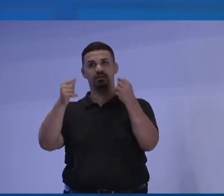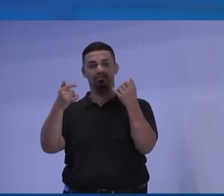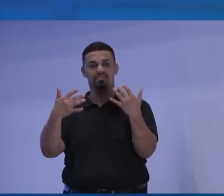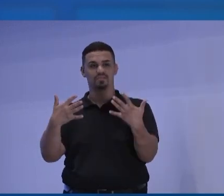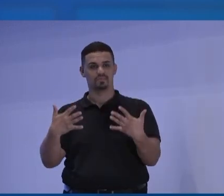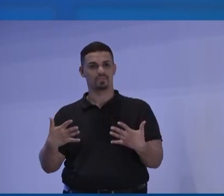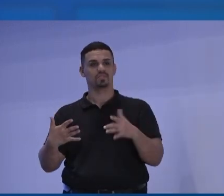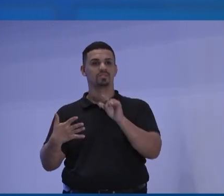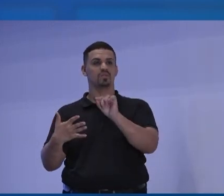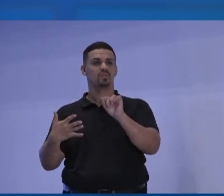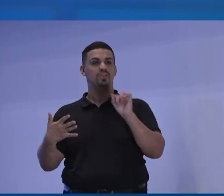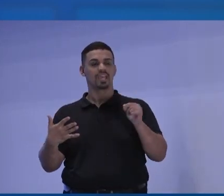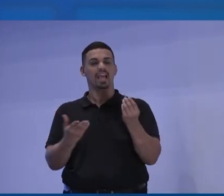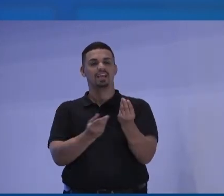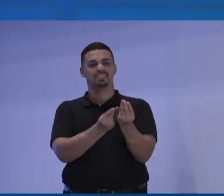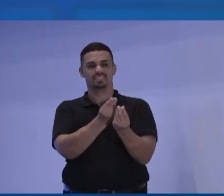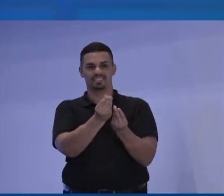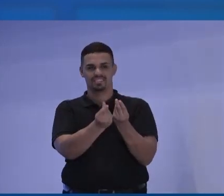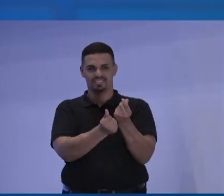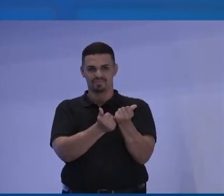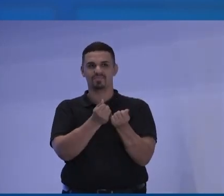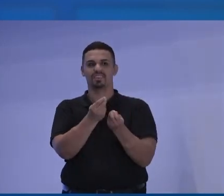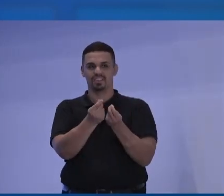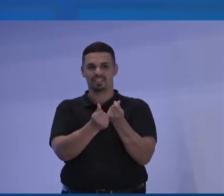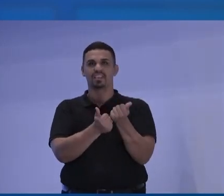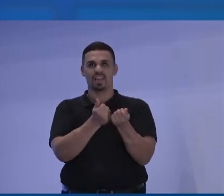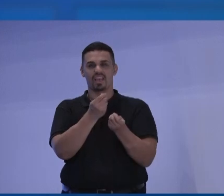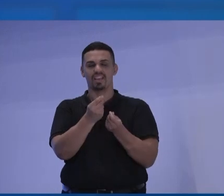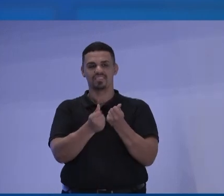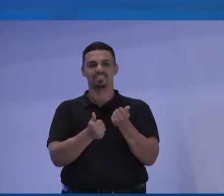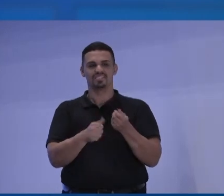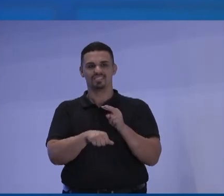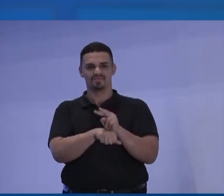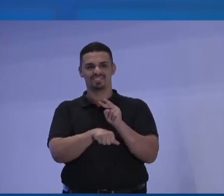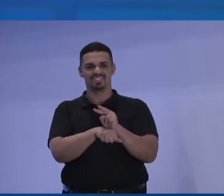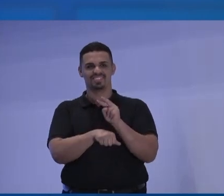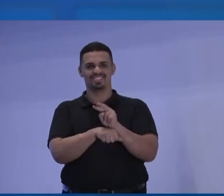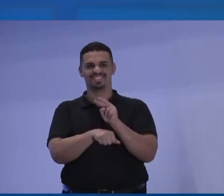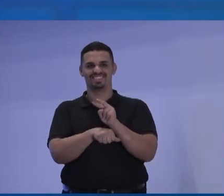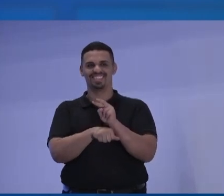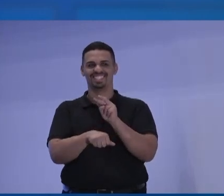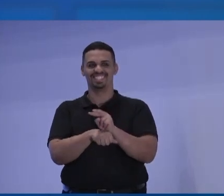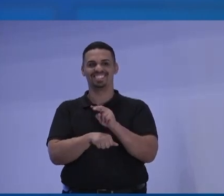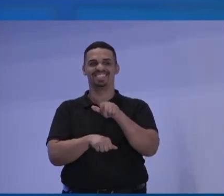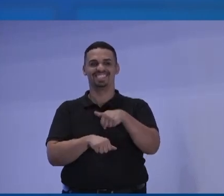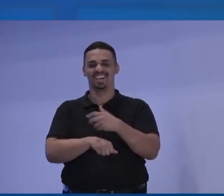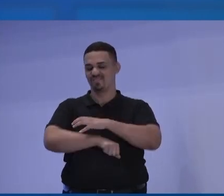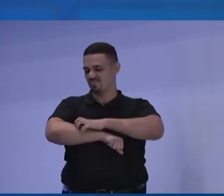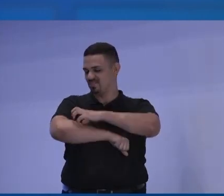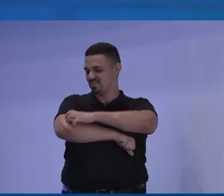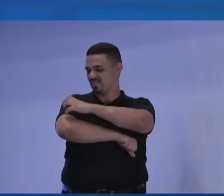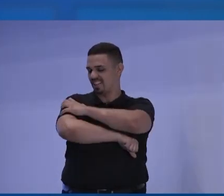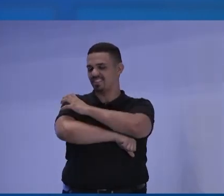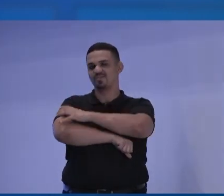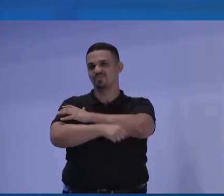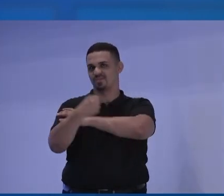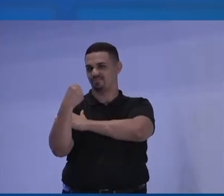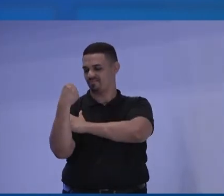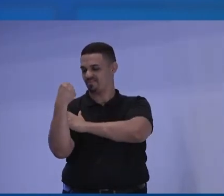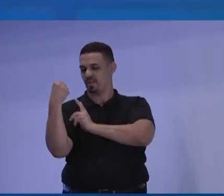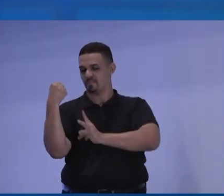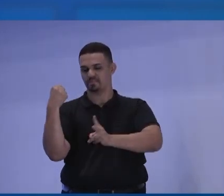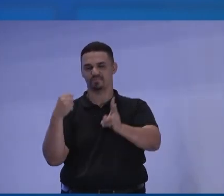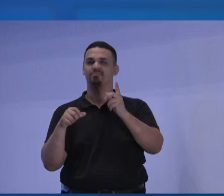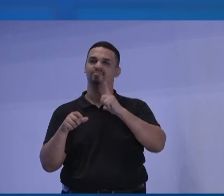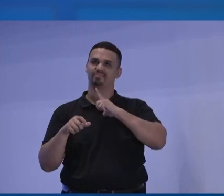mas a sensibilidade é normal, preservada, e a musculatura também, a massa muscular preservada.